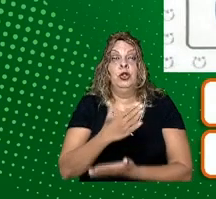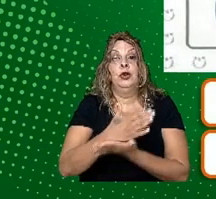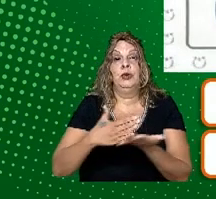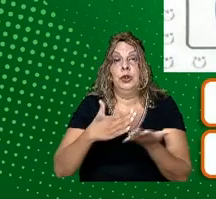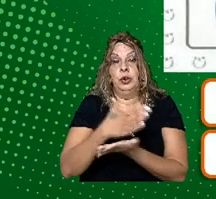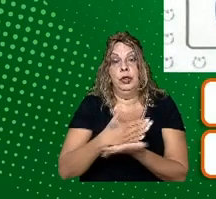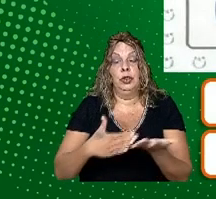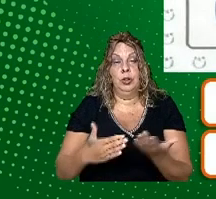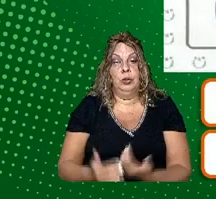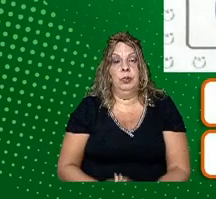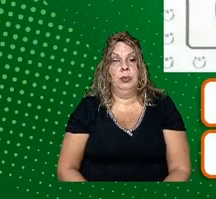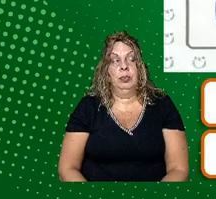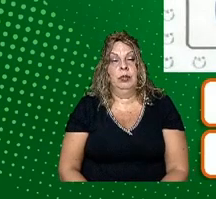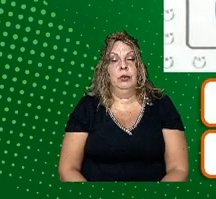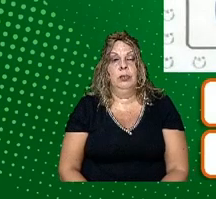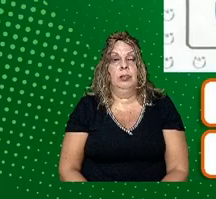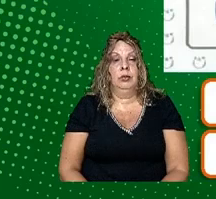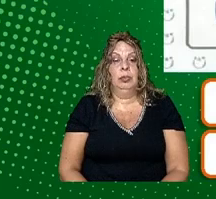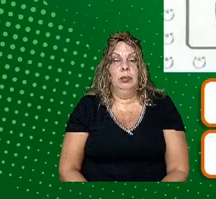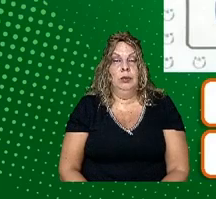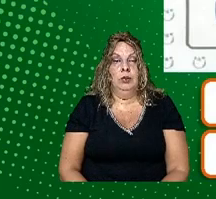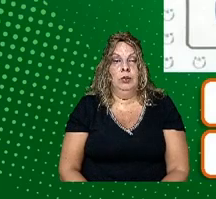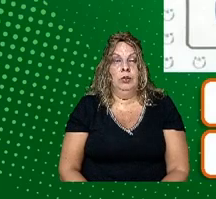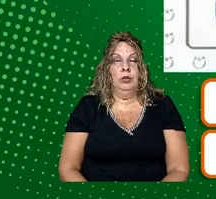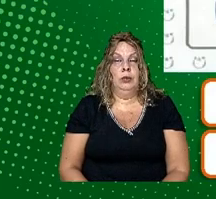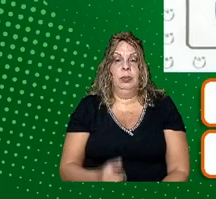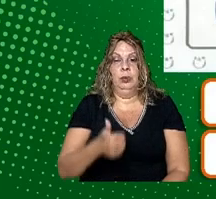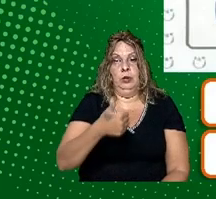o prêmio de 6 mil reais também com o título